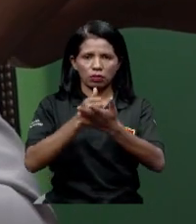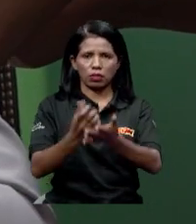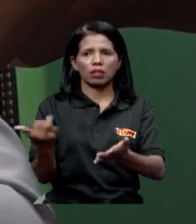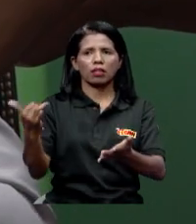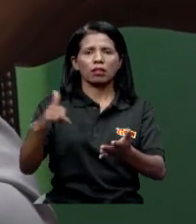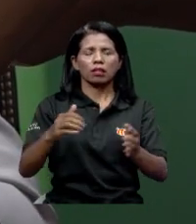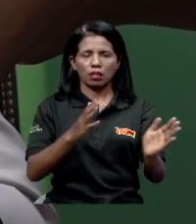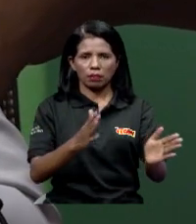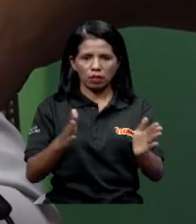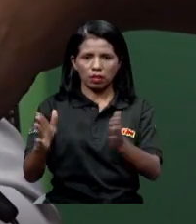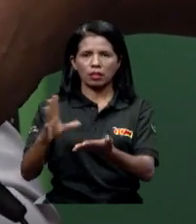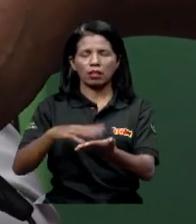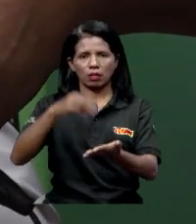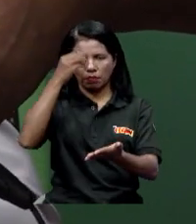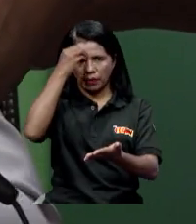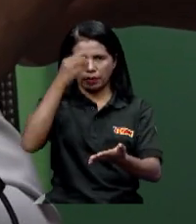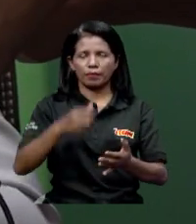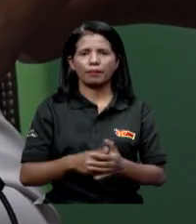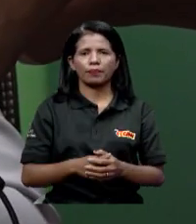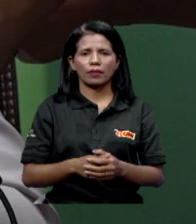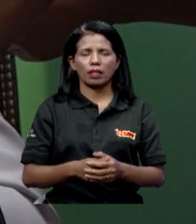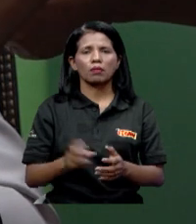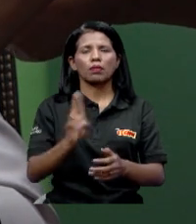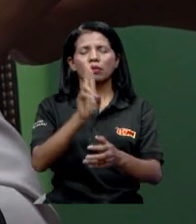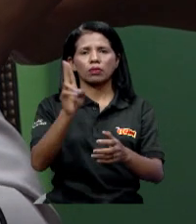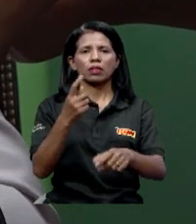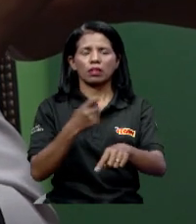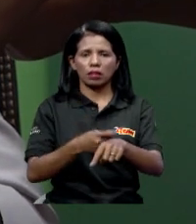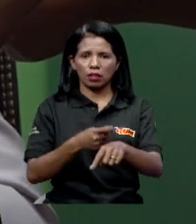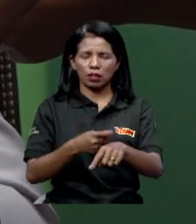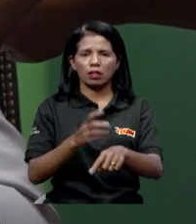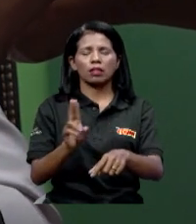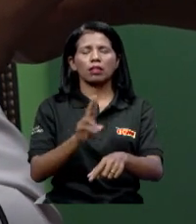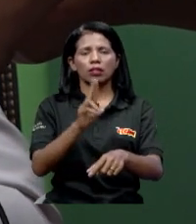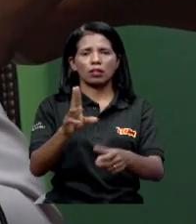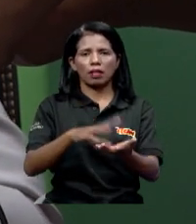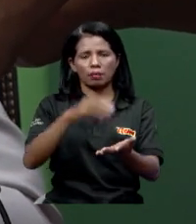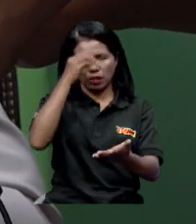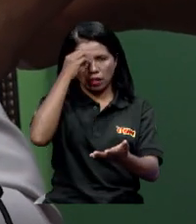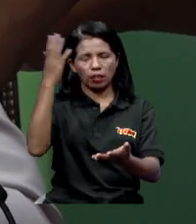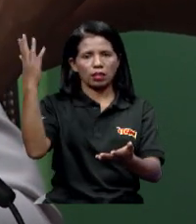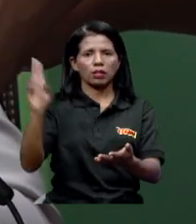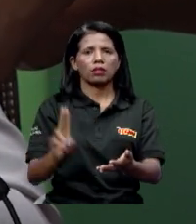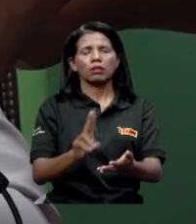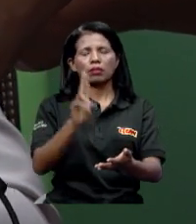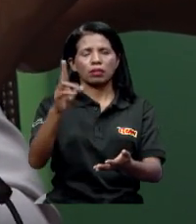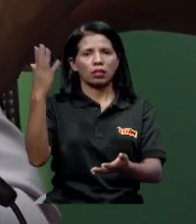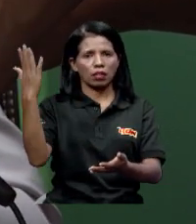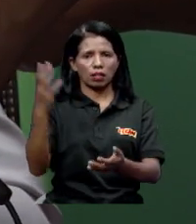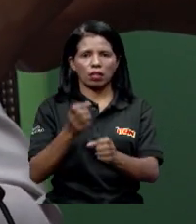ia processo aprendizagem né deve que ne utiliza ne teoria ne mesmo durante ne simu ia universidade ne